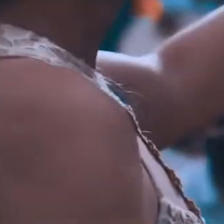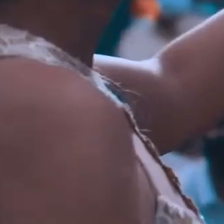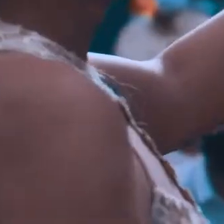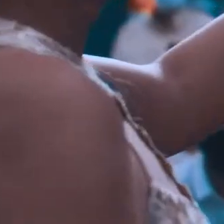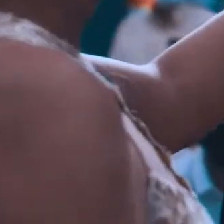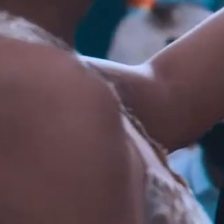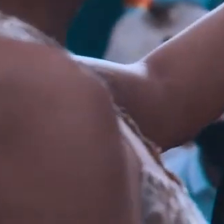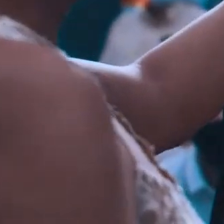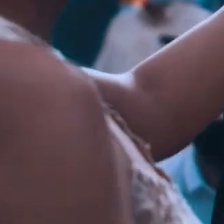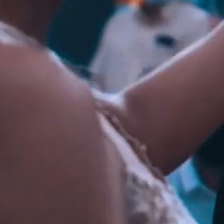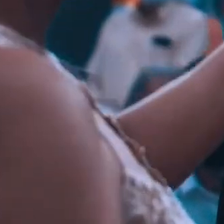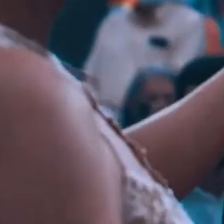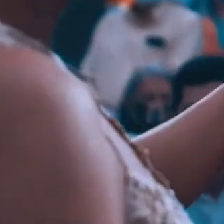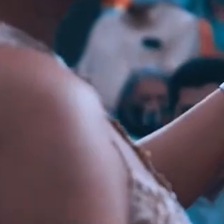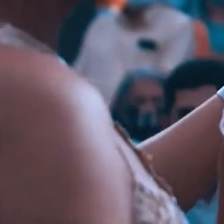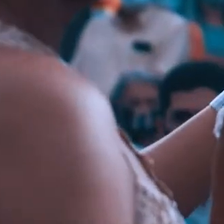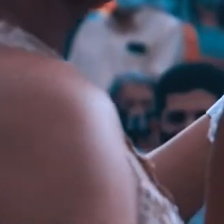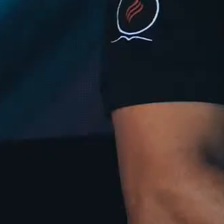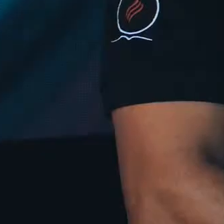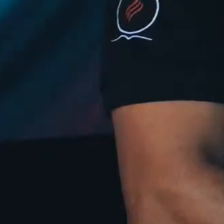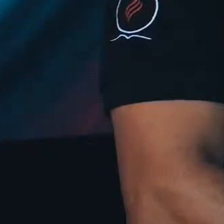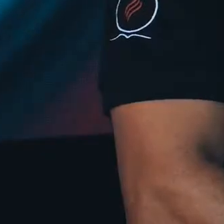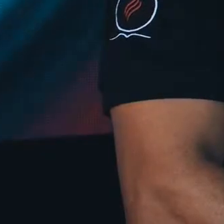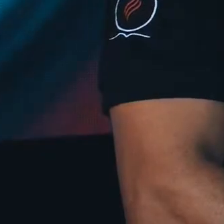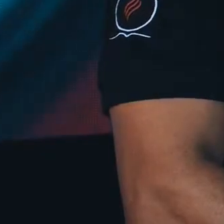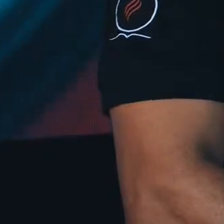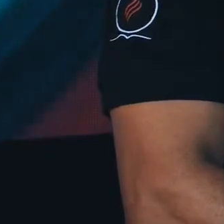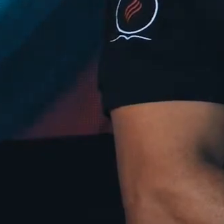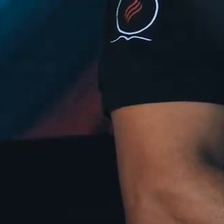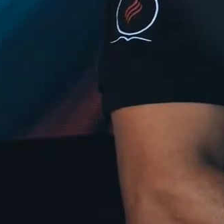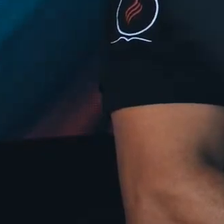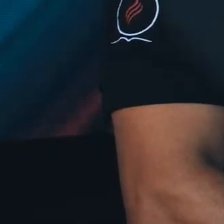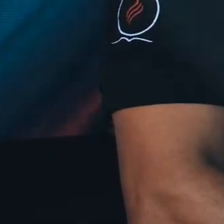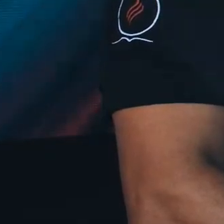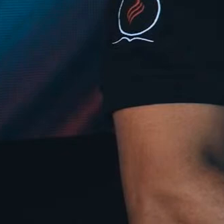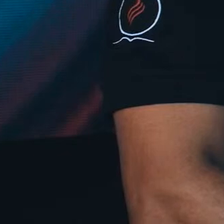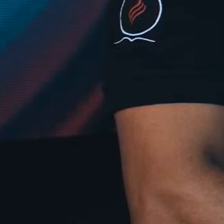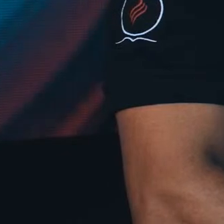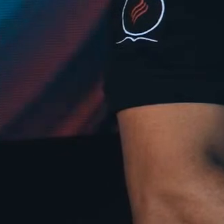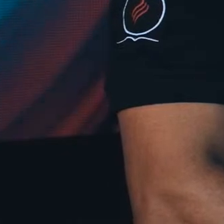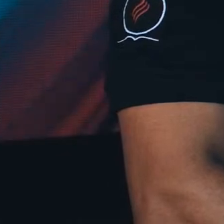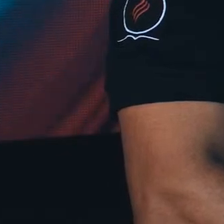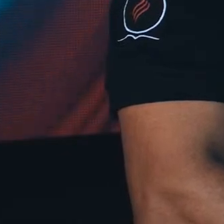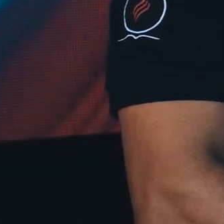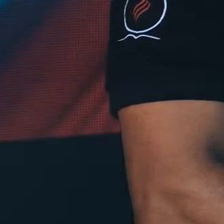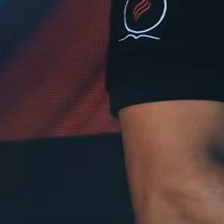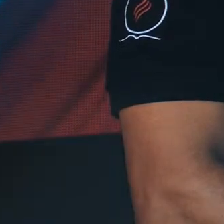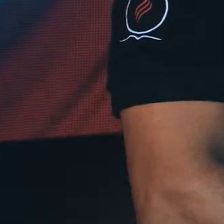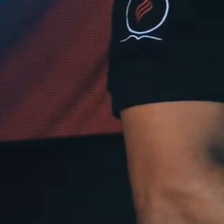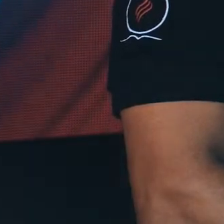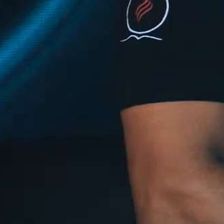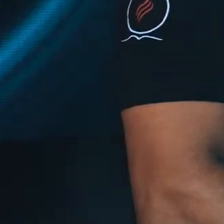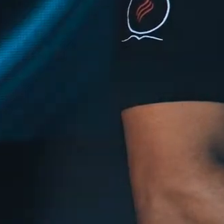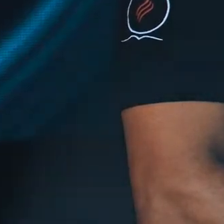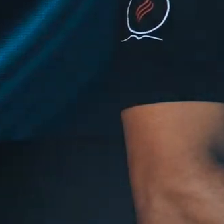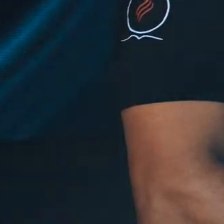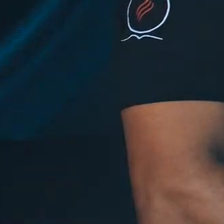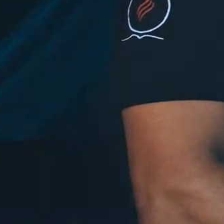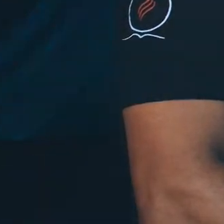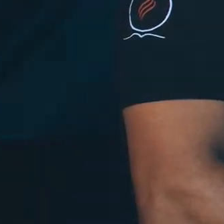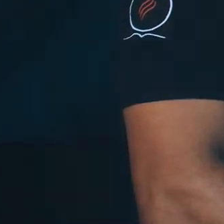no religioso. Será uma bênção para sua família. Para mais informações, nos siga nas nossas redes